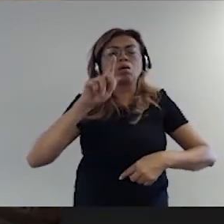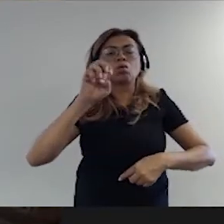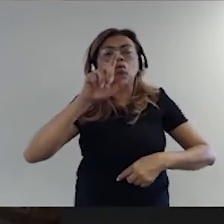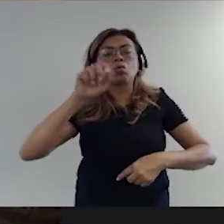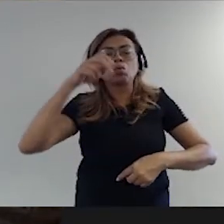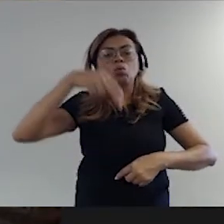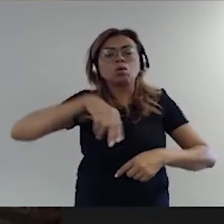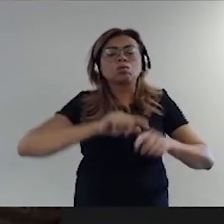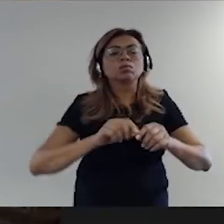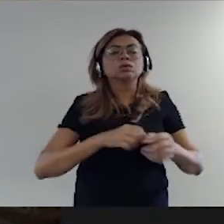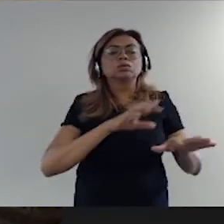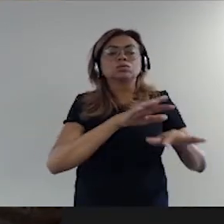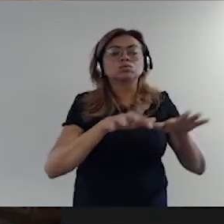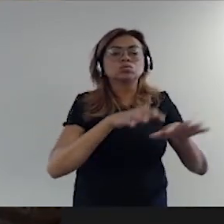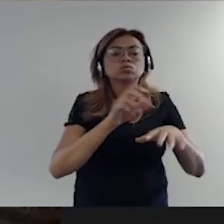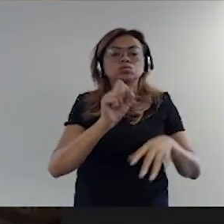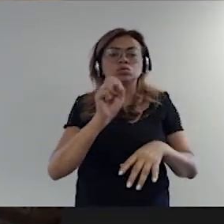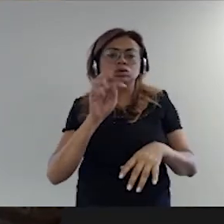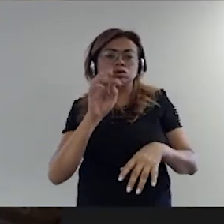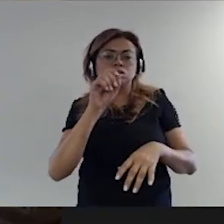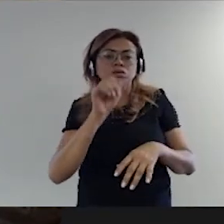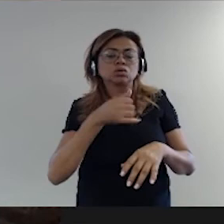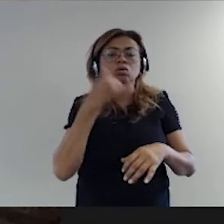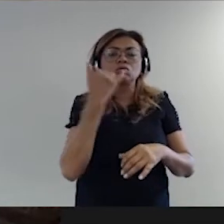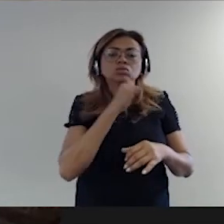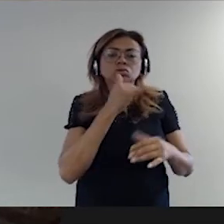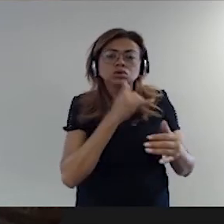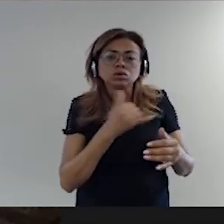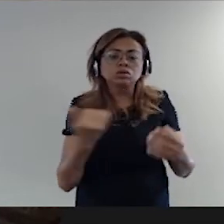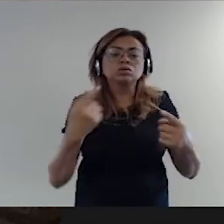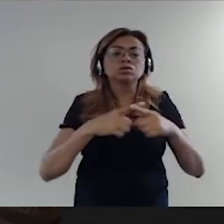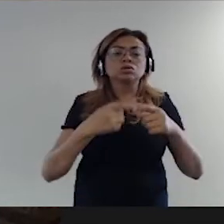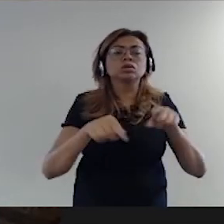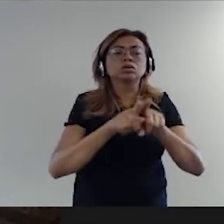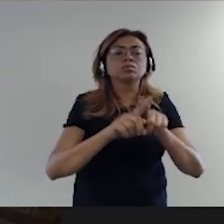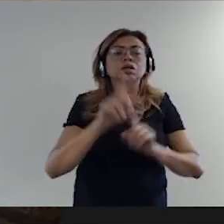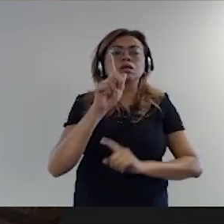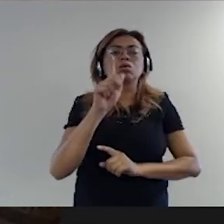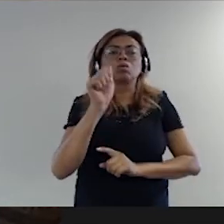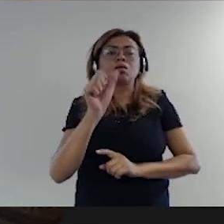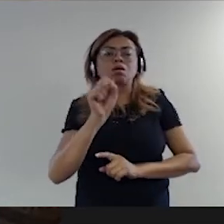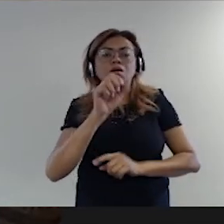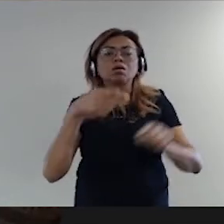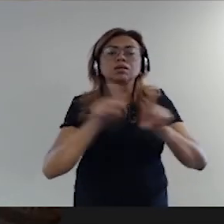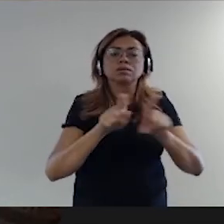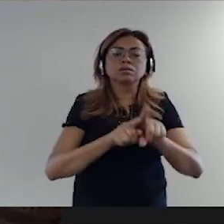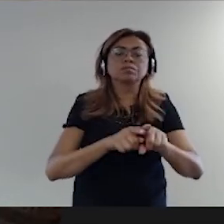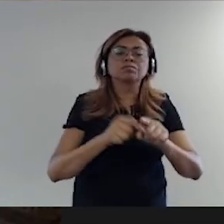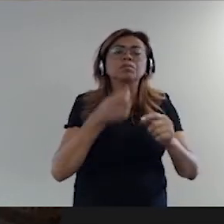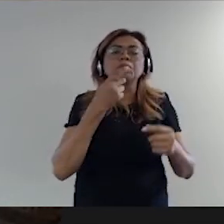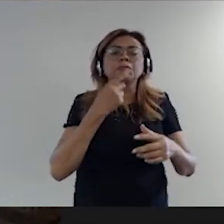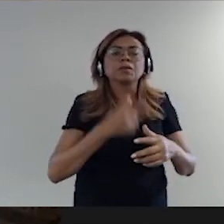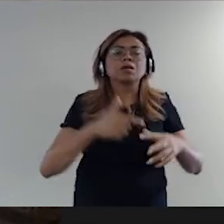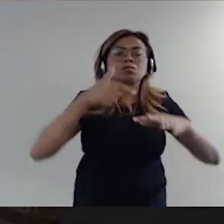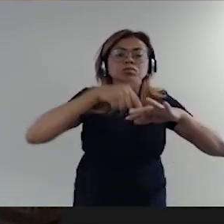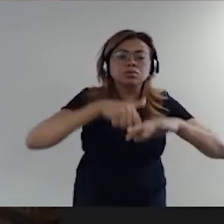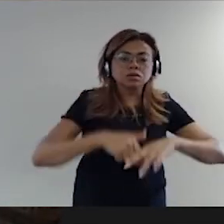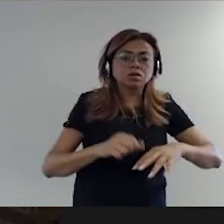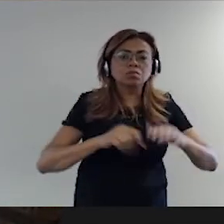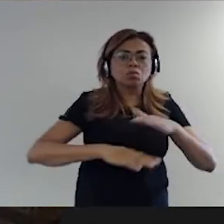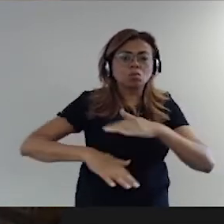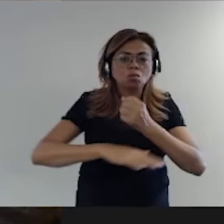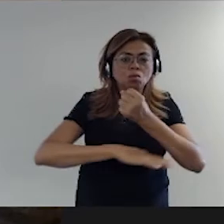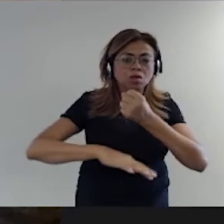principalmente, o setor de energia, com ênfase no gás, e o setor de saneamento básico tende a ter inovações